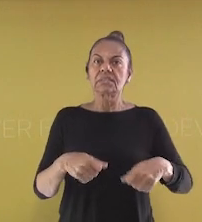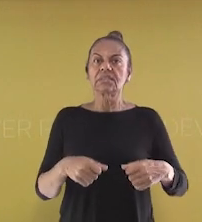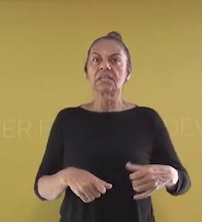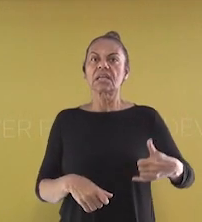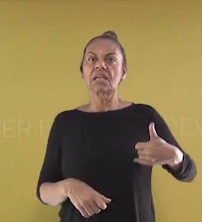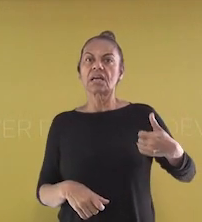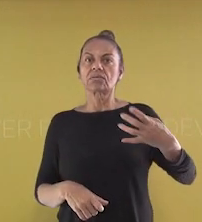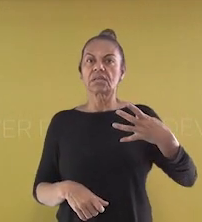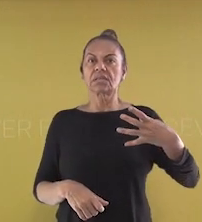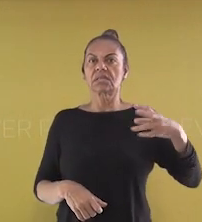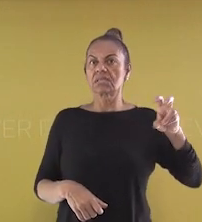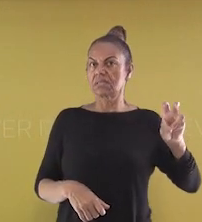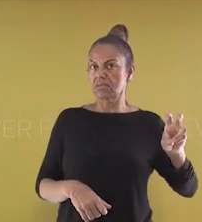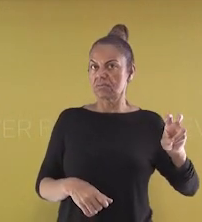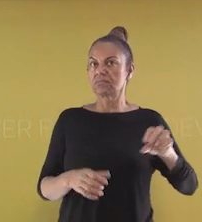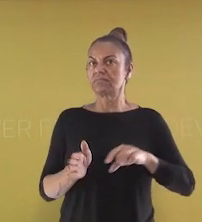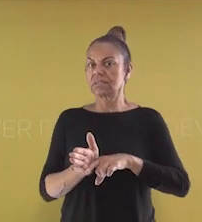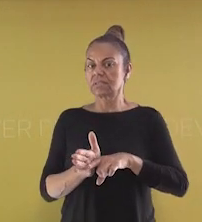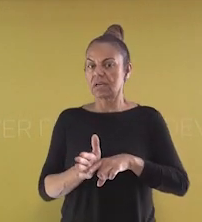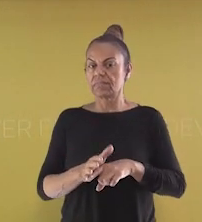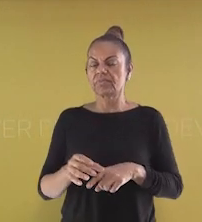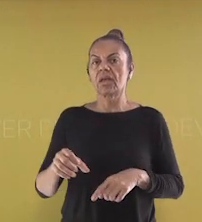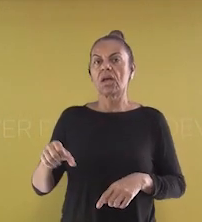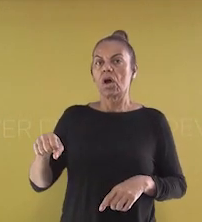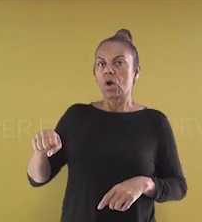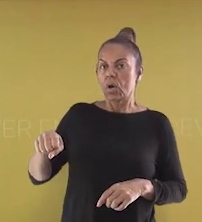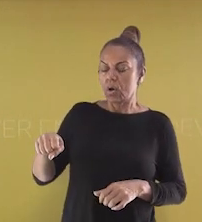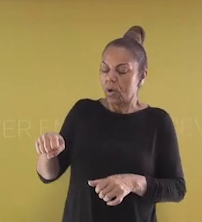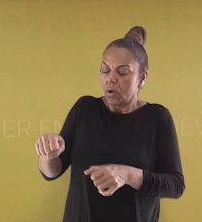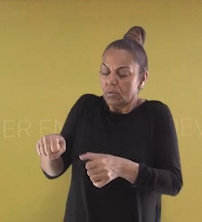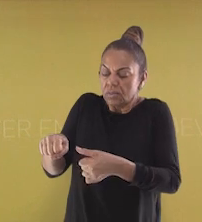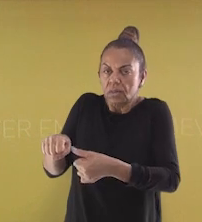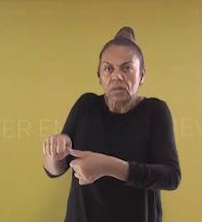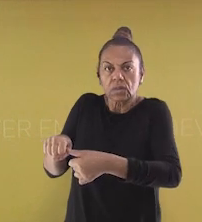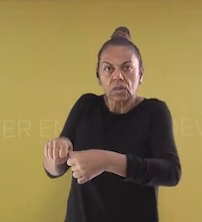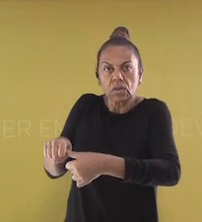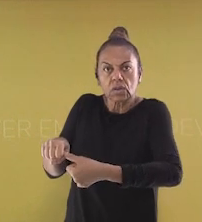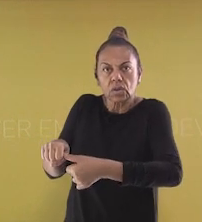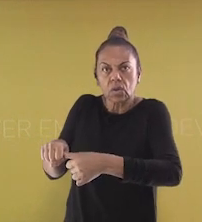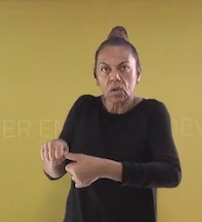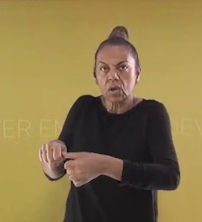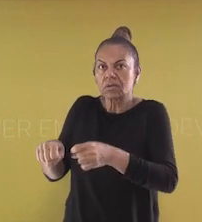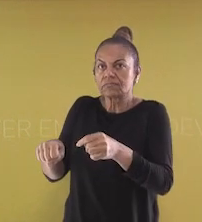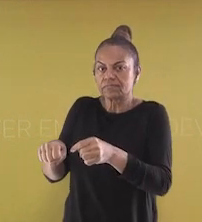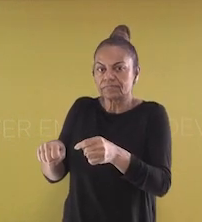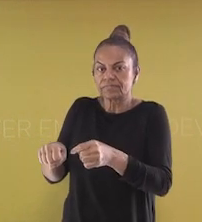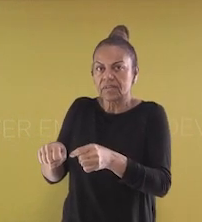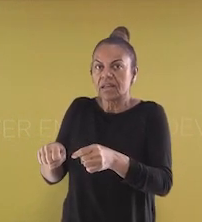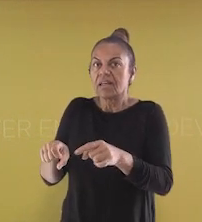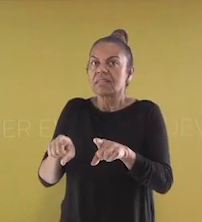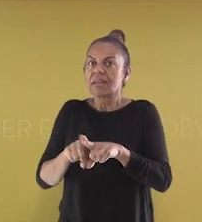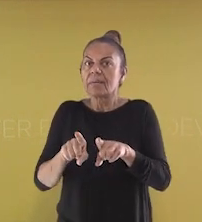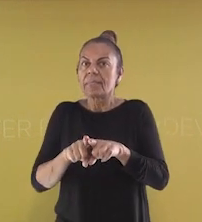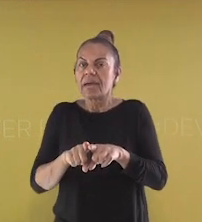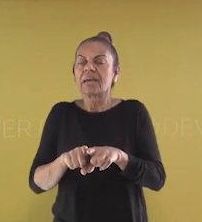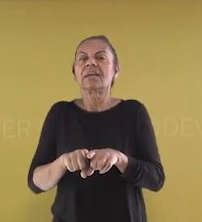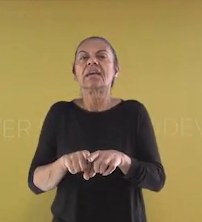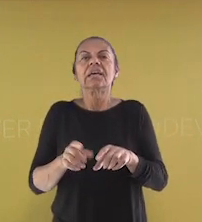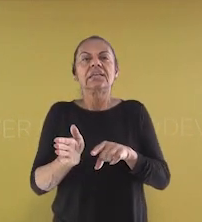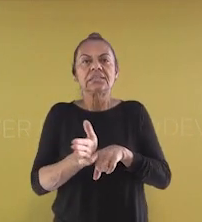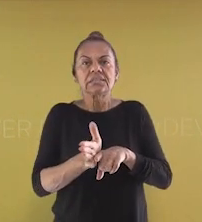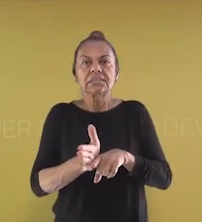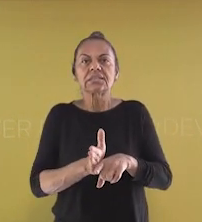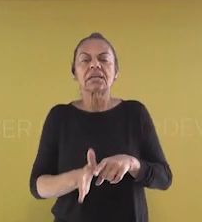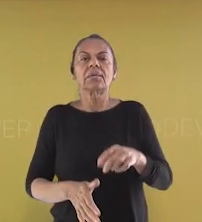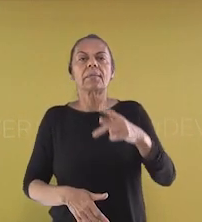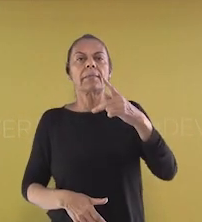é recomendado que seja aos 45 anos. Os dois principais exames realizados são toque retal